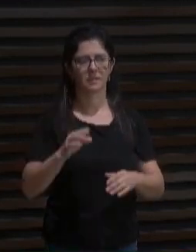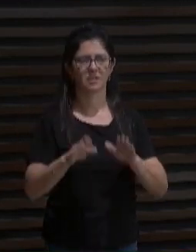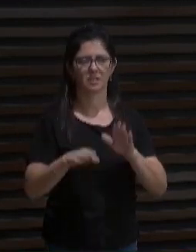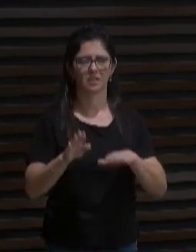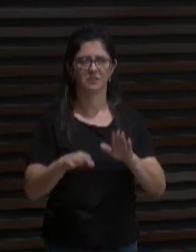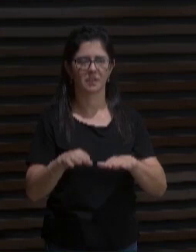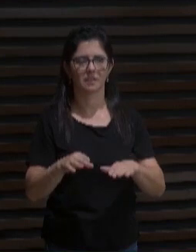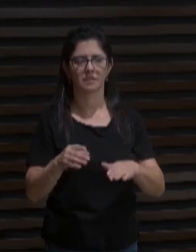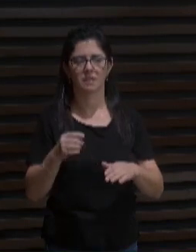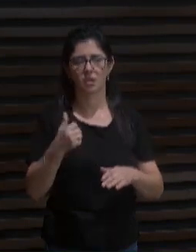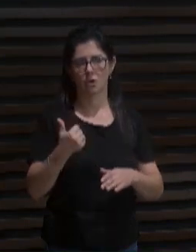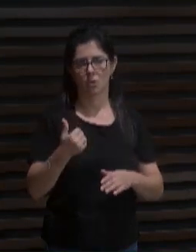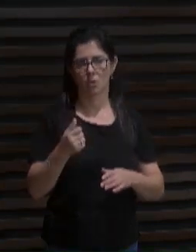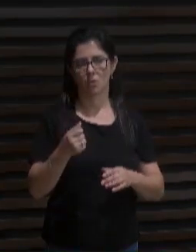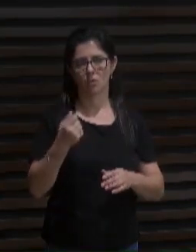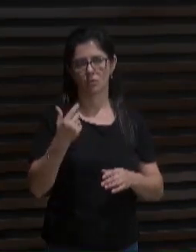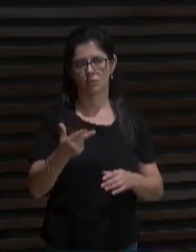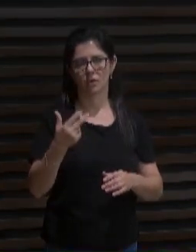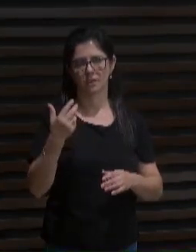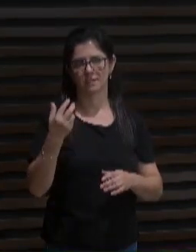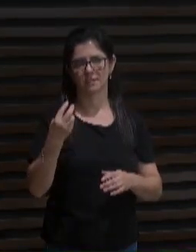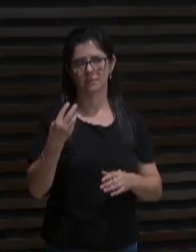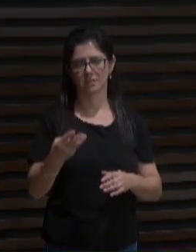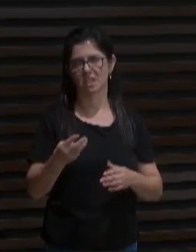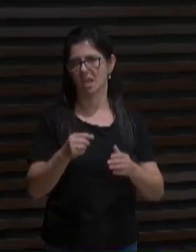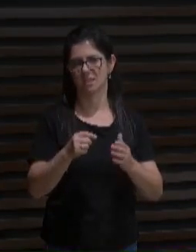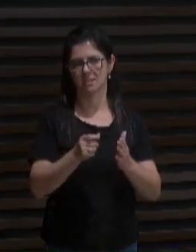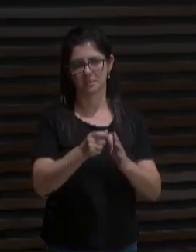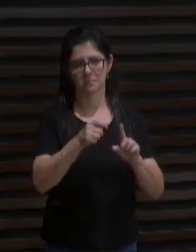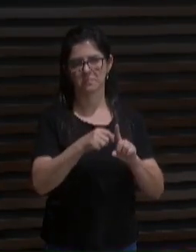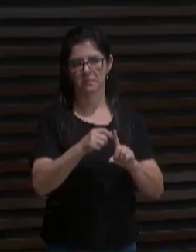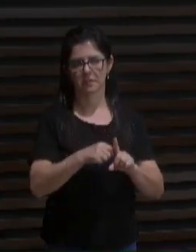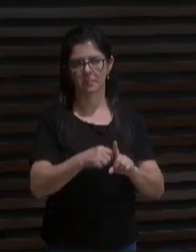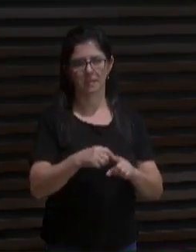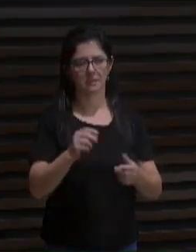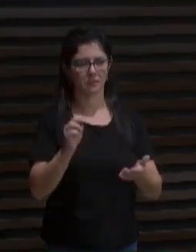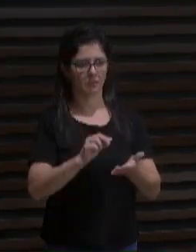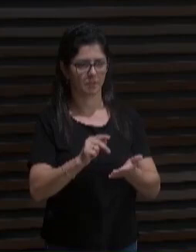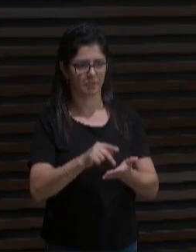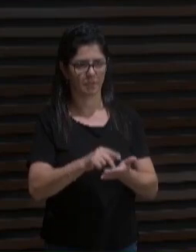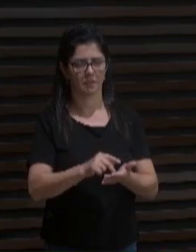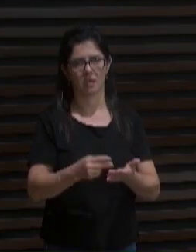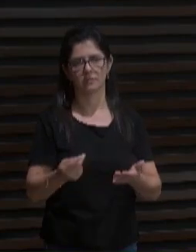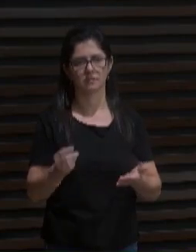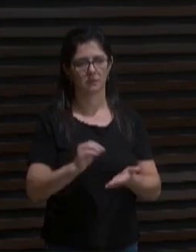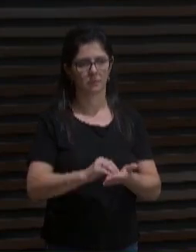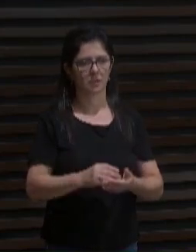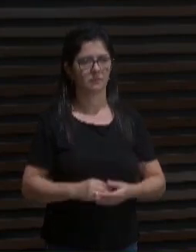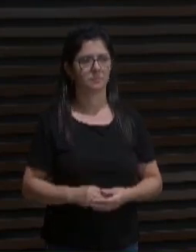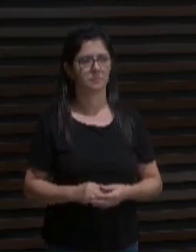três meses para entregar. Eu entregava, o negócio voltava, eu entregava, o negócio voltava, eu entregava, o negócio voltava. Aí eu